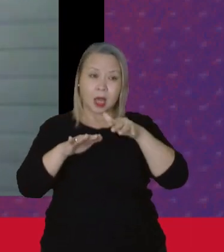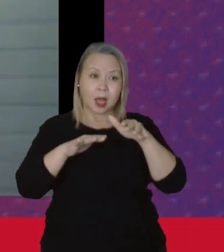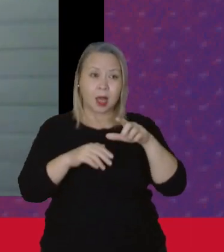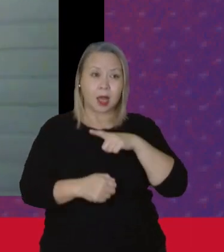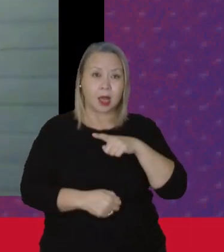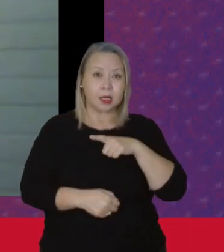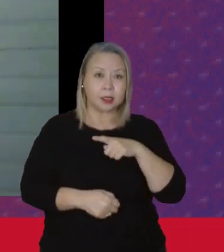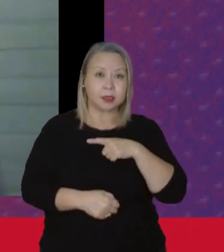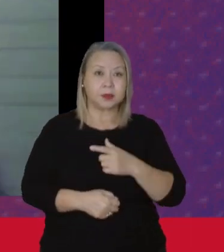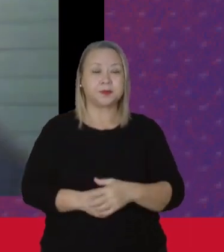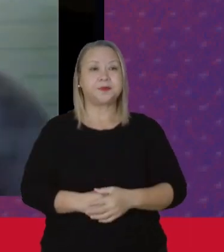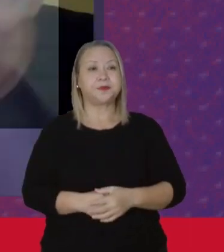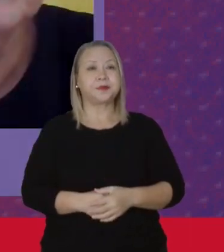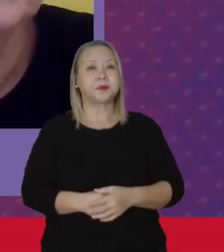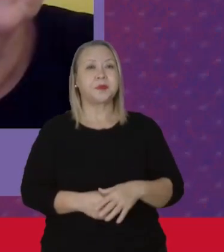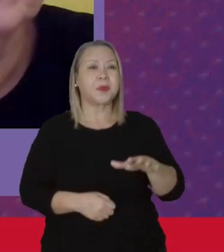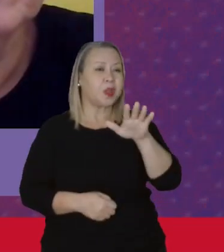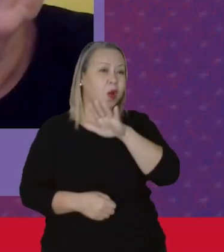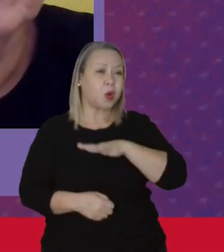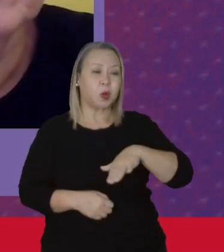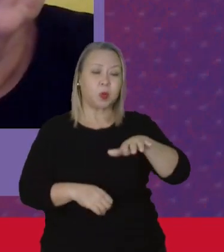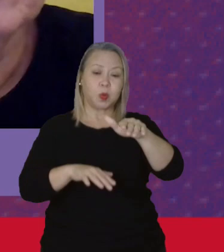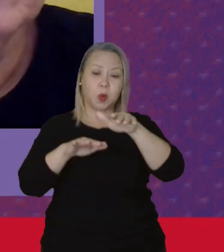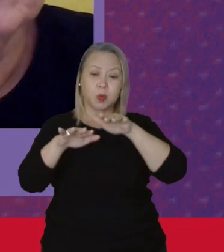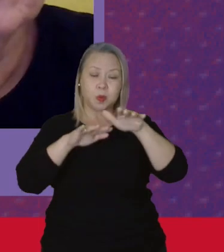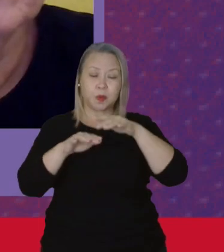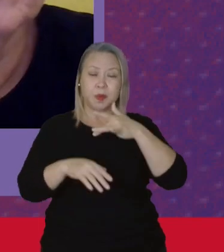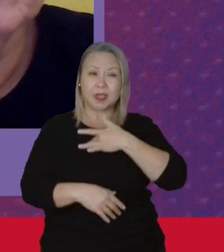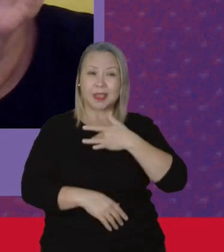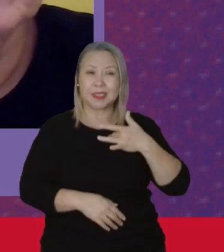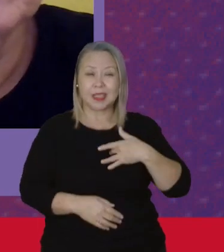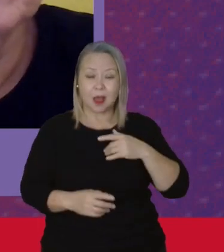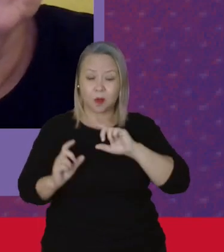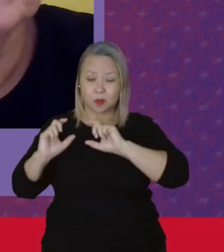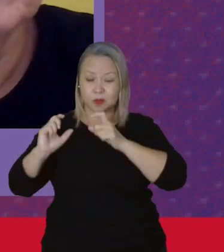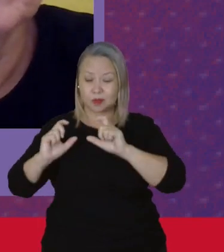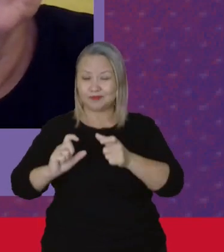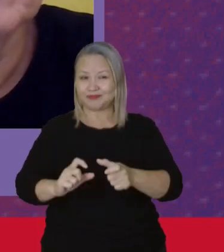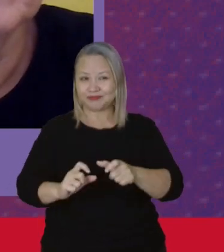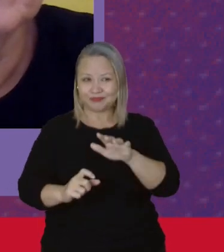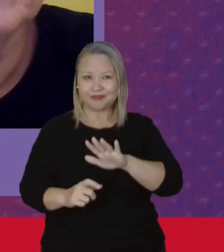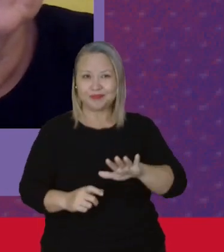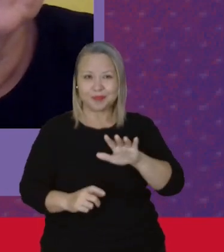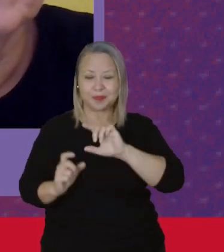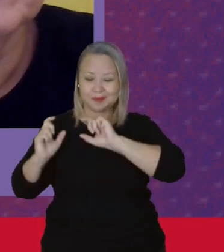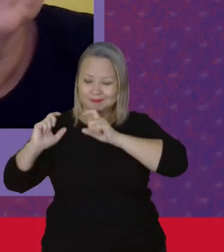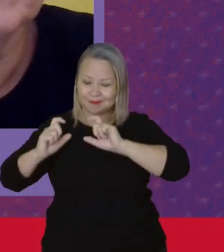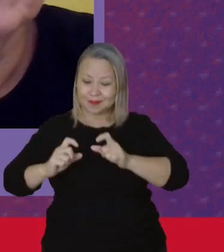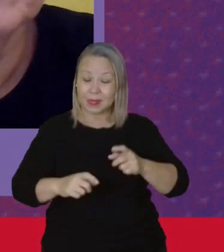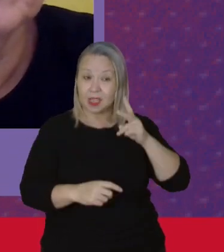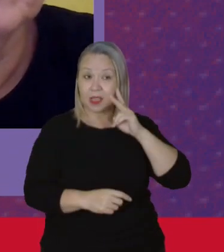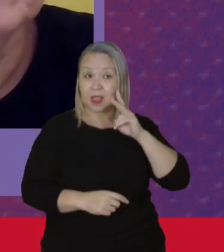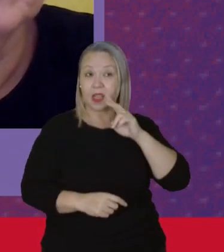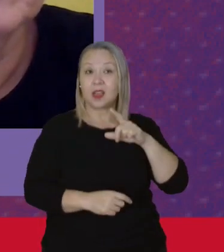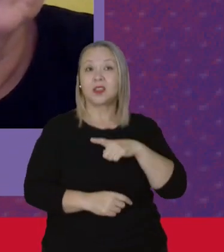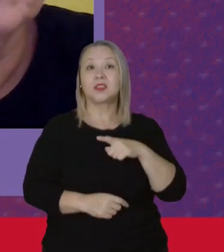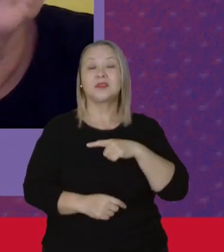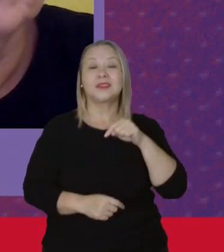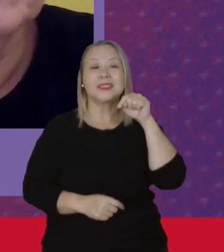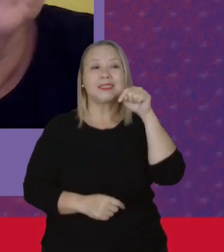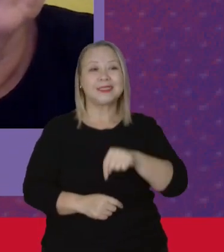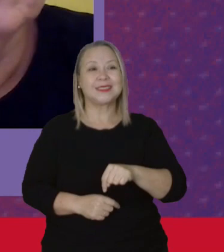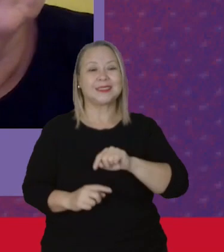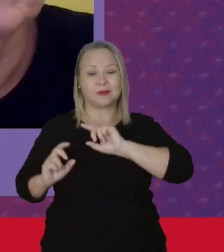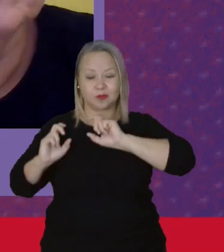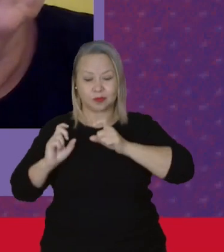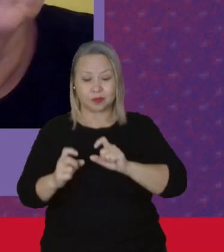da luta antimanicomial. Então, a saúde já é um campo que, por si só, né, desde a sua história, tem isso de